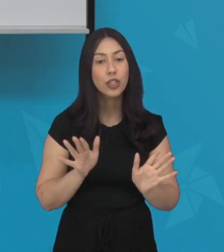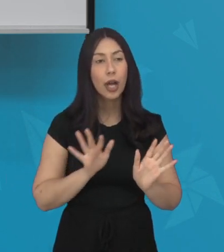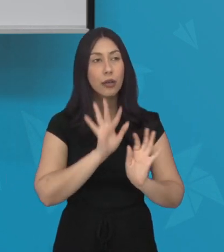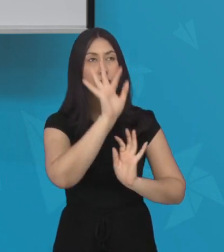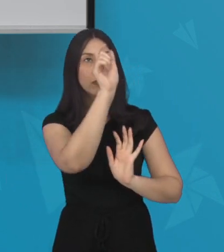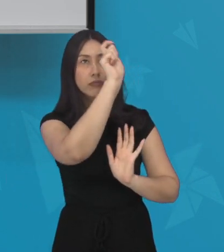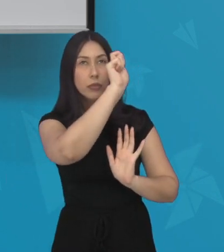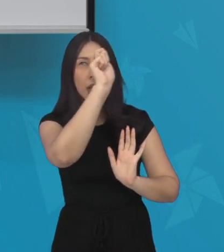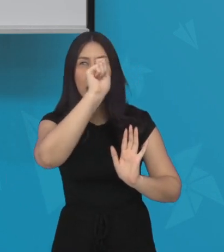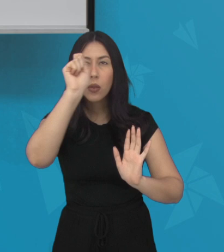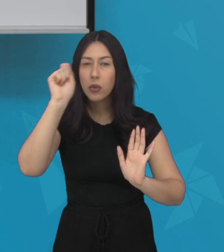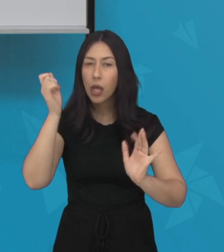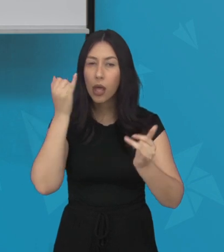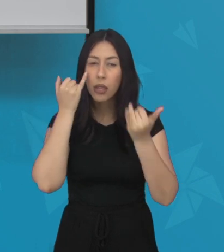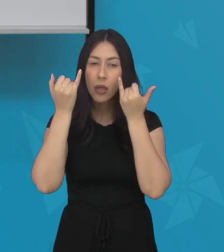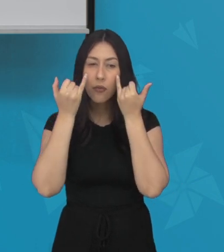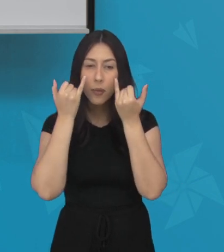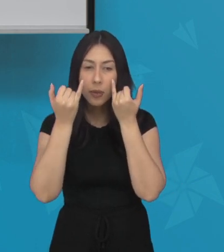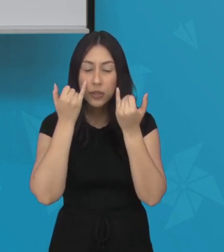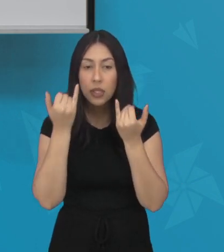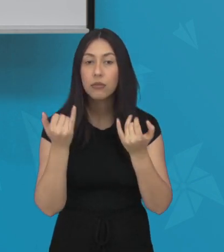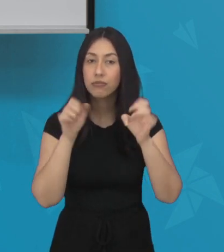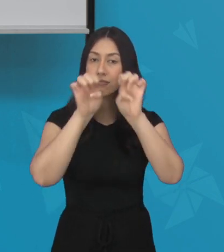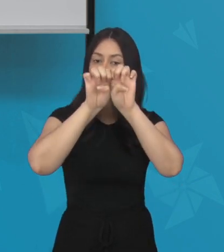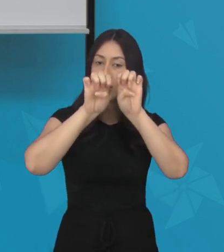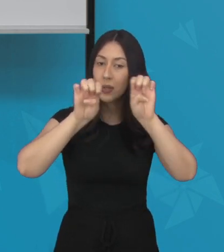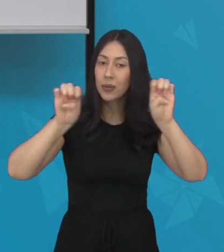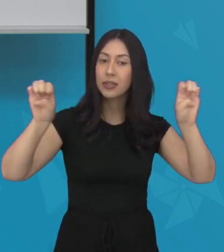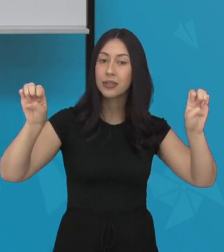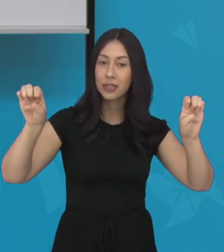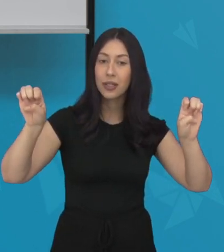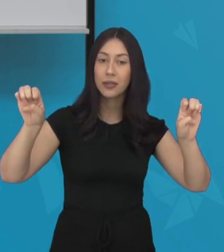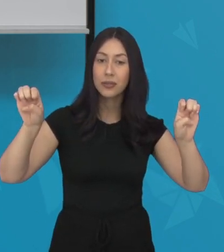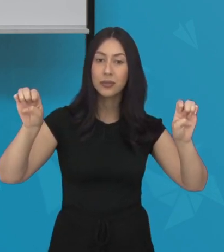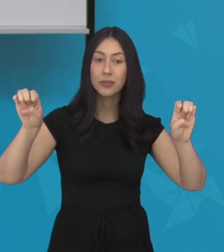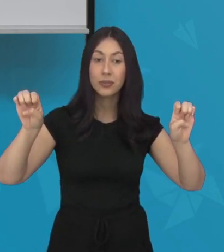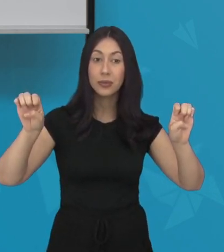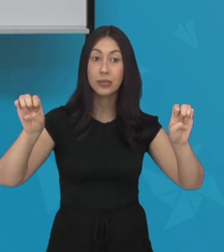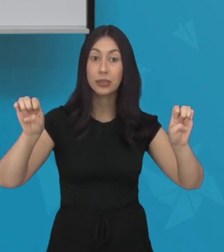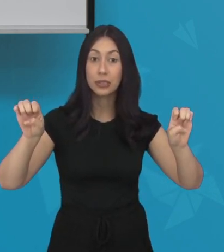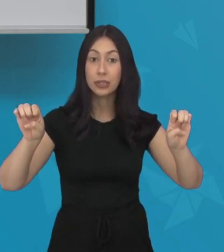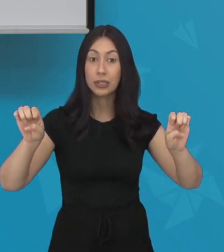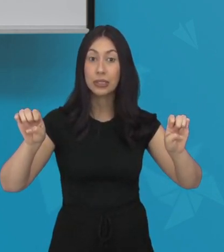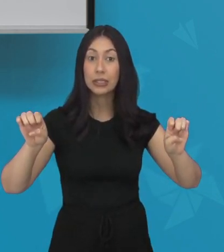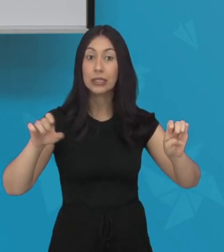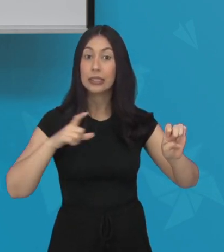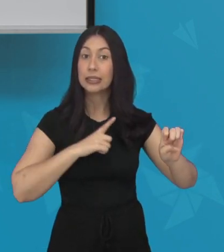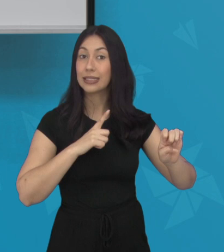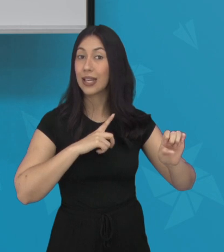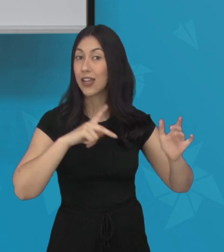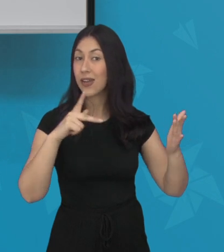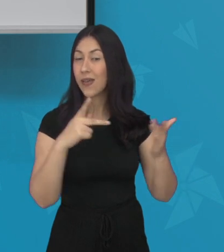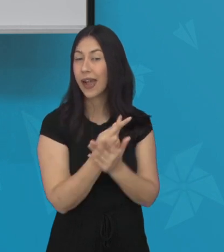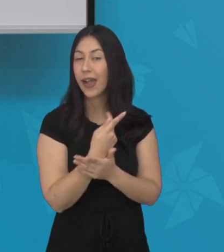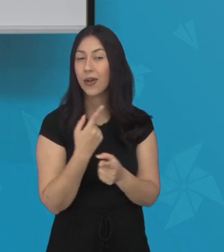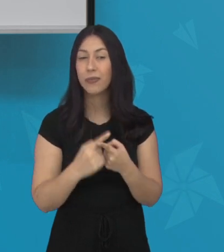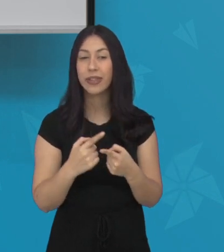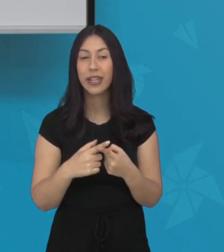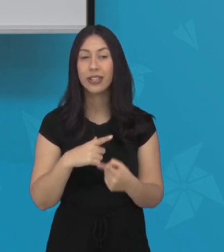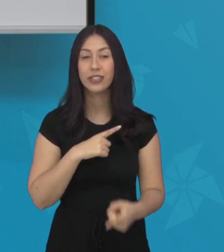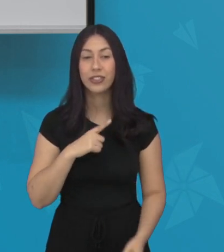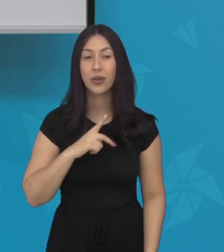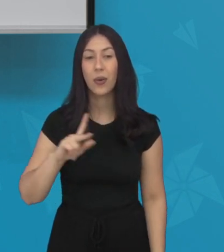anotado alguns dados que o exercício dava, como por exemplo a equação, na qual inclusive no slide ali a gente tem um erro na qual a